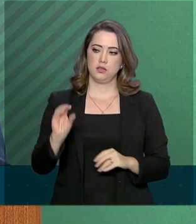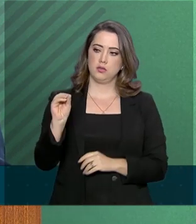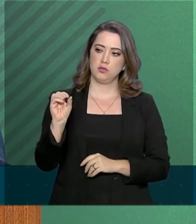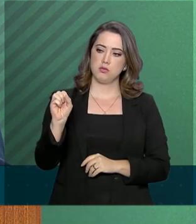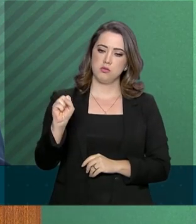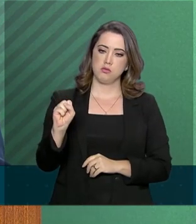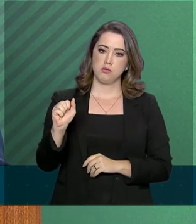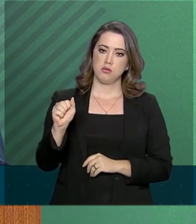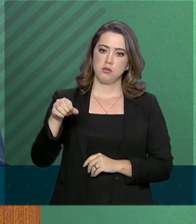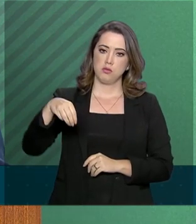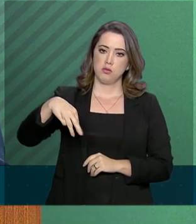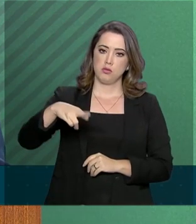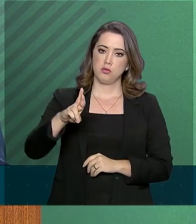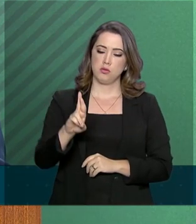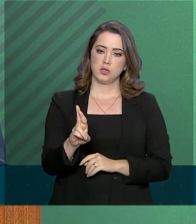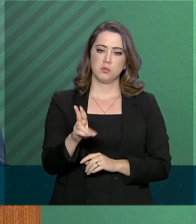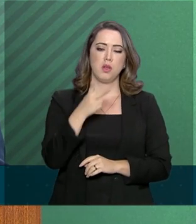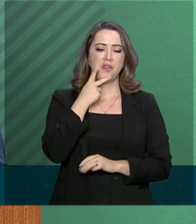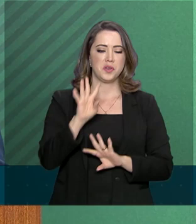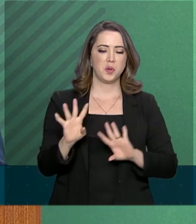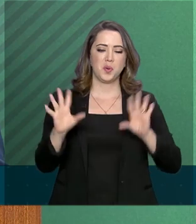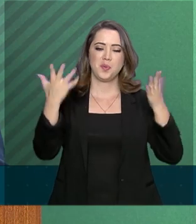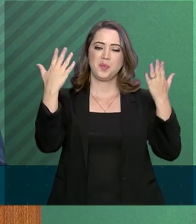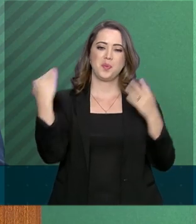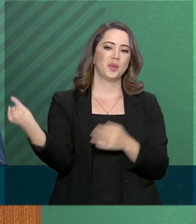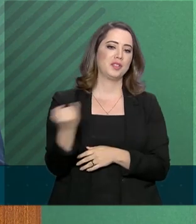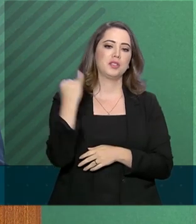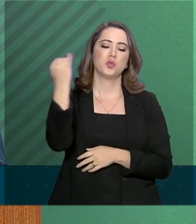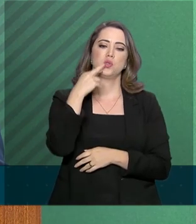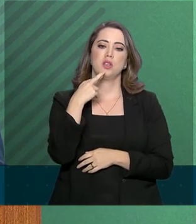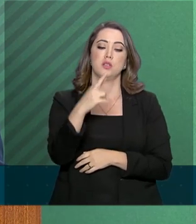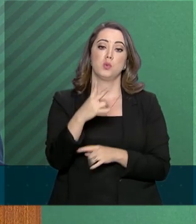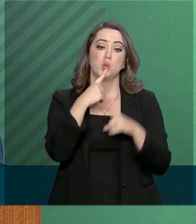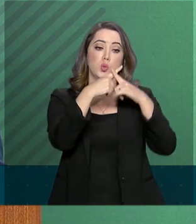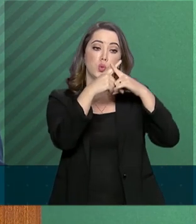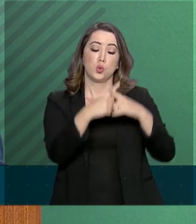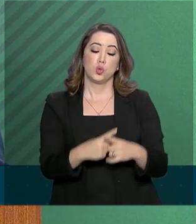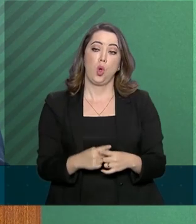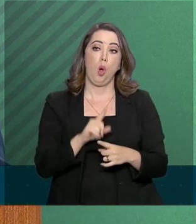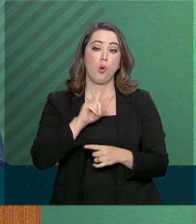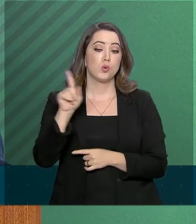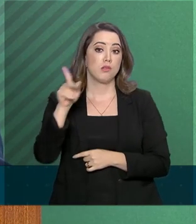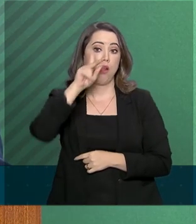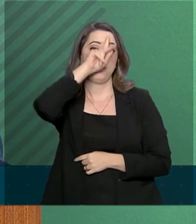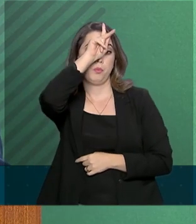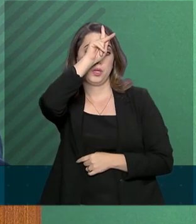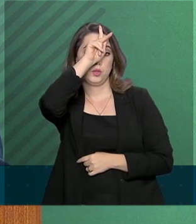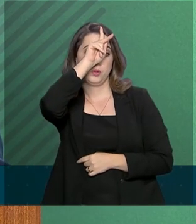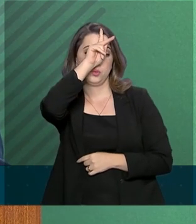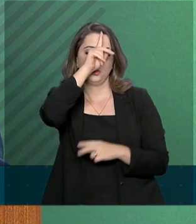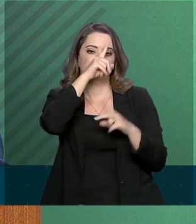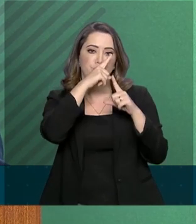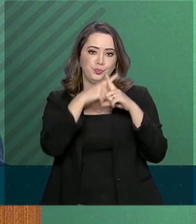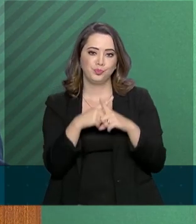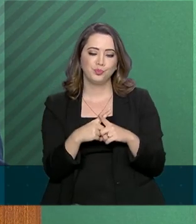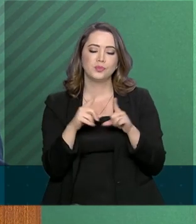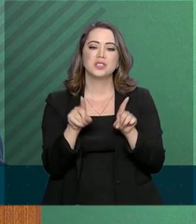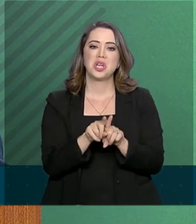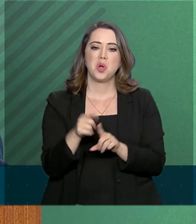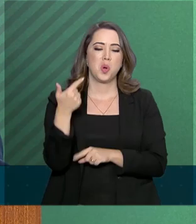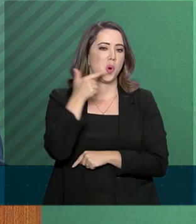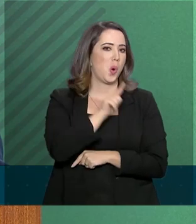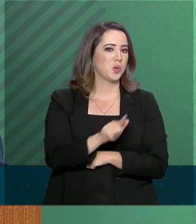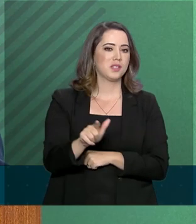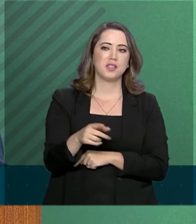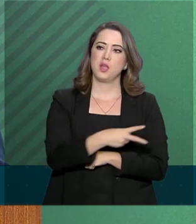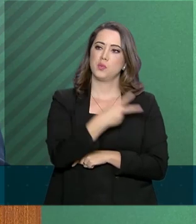exaltou o resultado nos jogos pan-americanos de lima no peru com a obtenção do segundo lugar